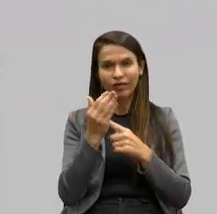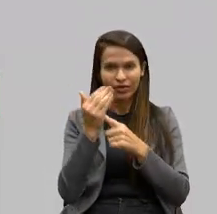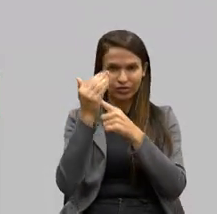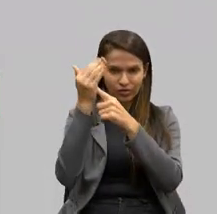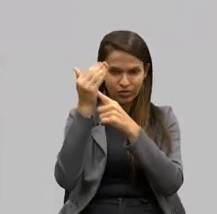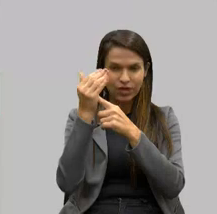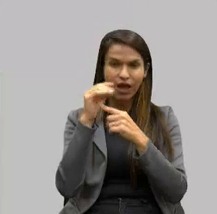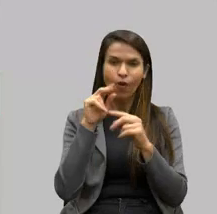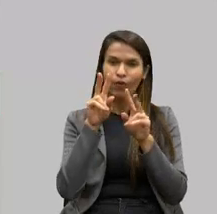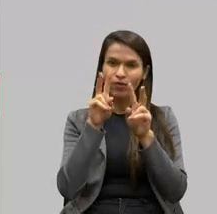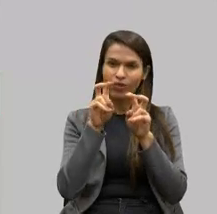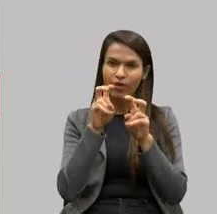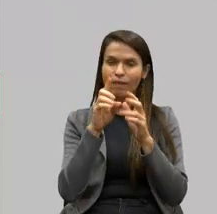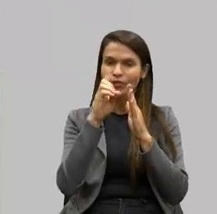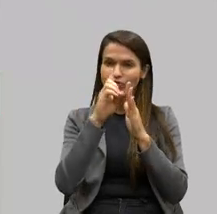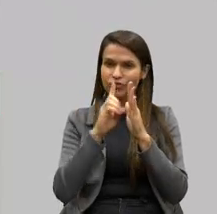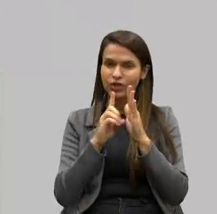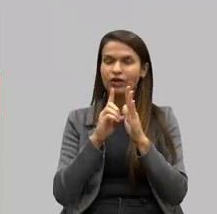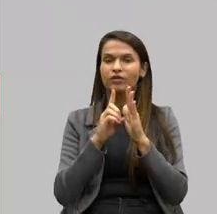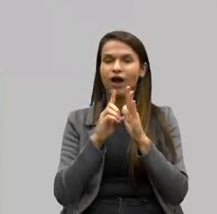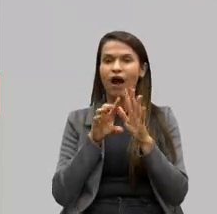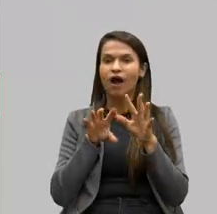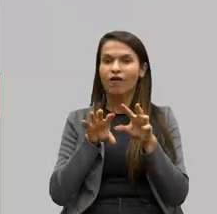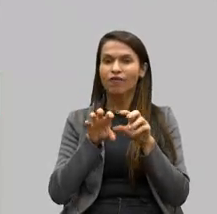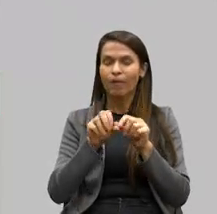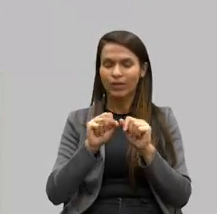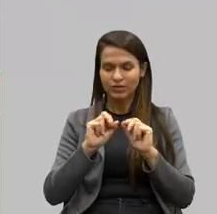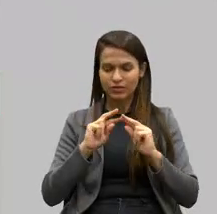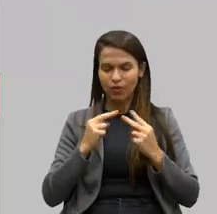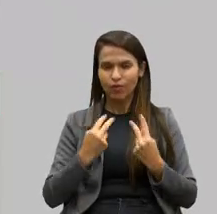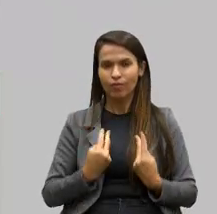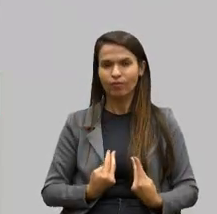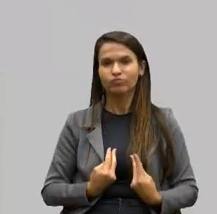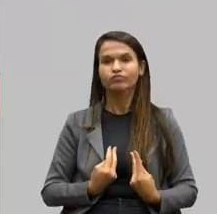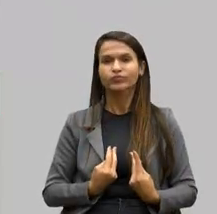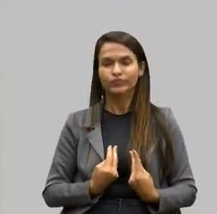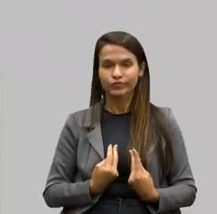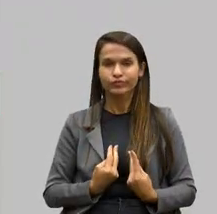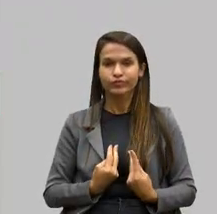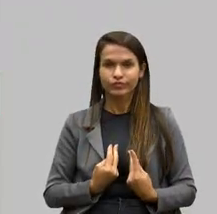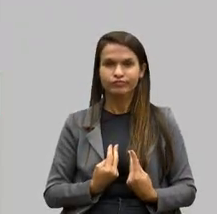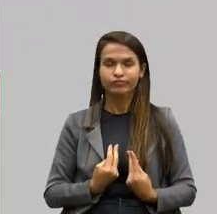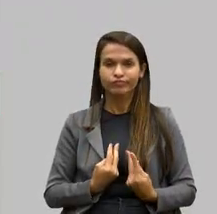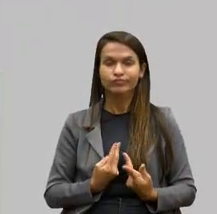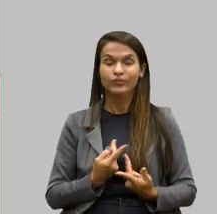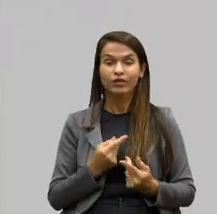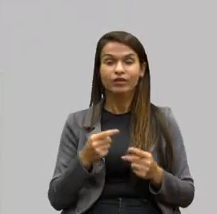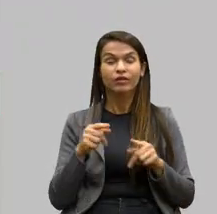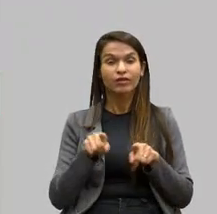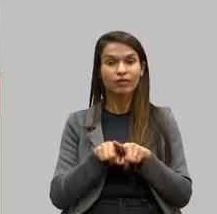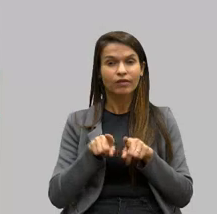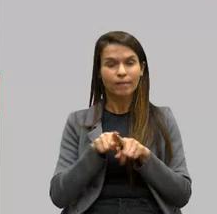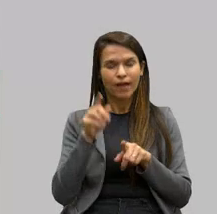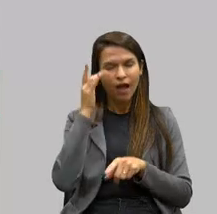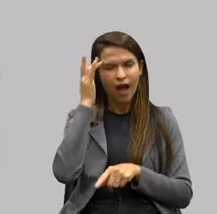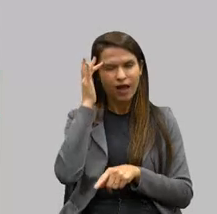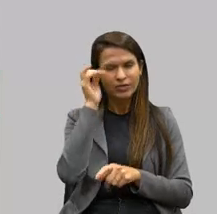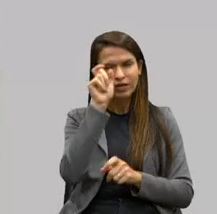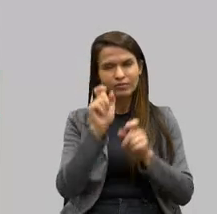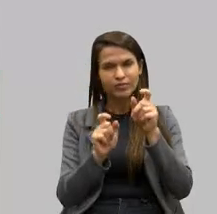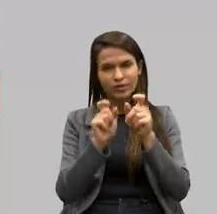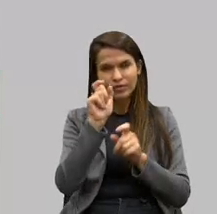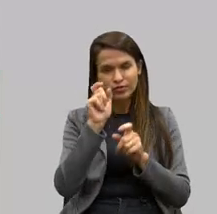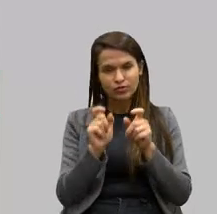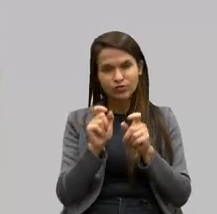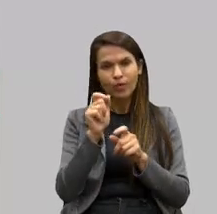que é um tema do direito à formação humana integral e acho que as pessoas pensam que os